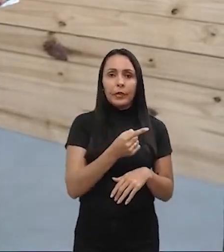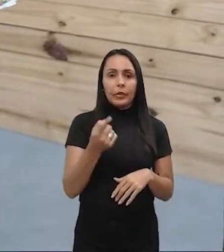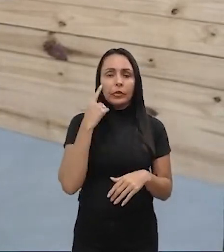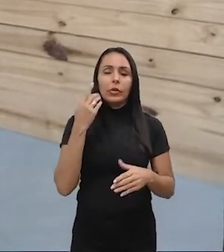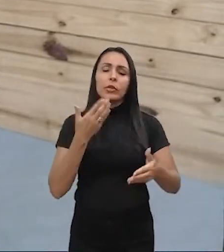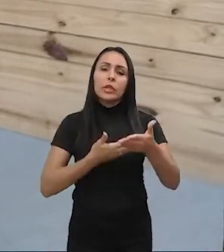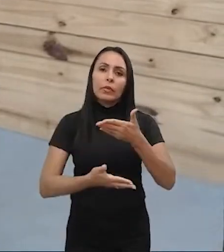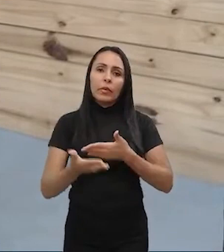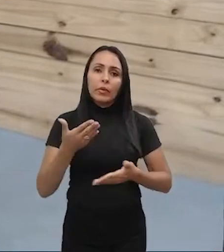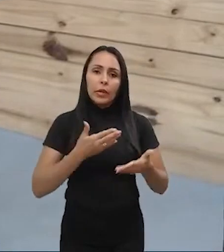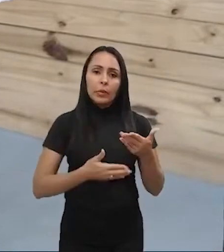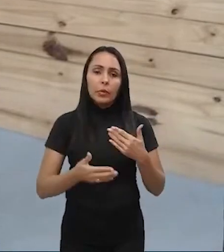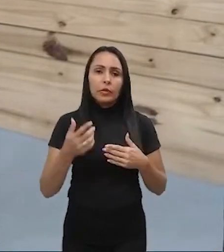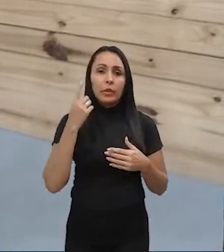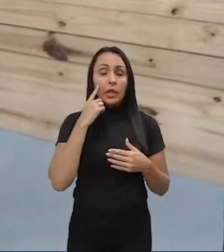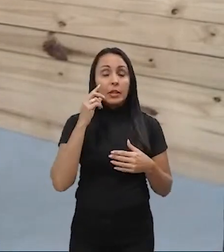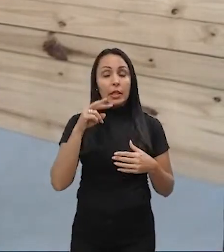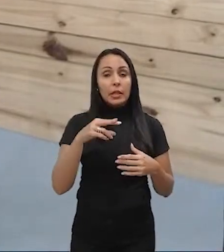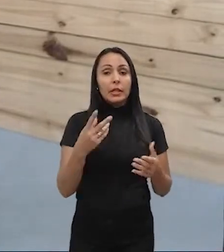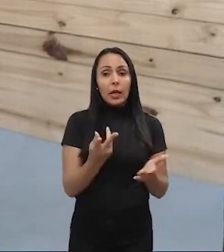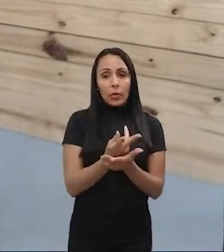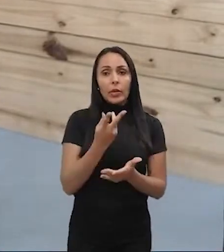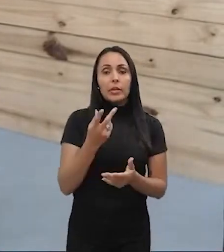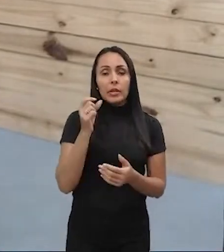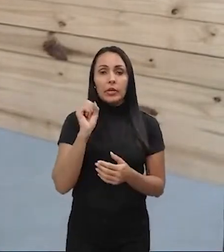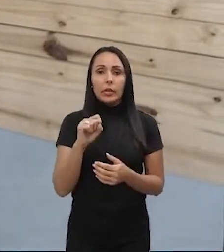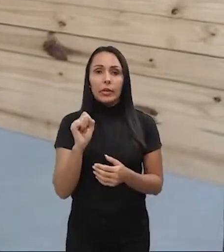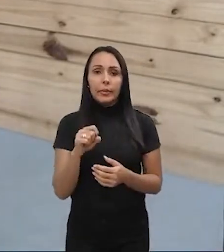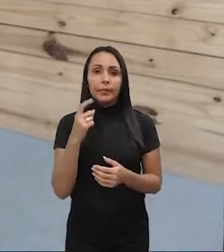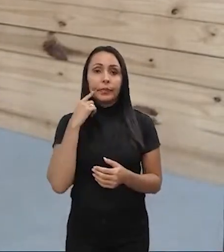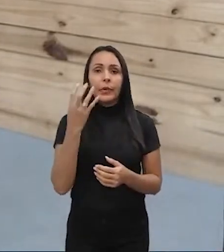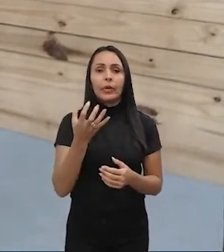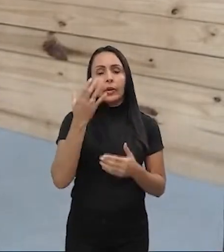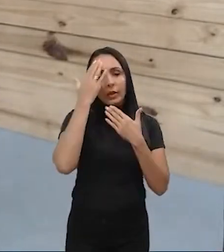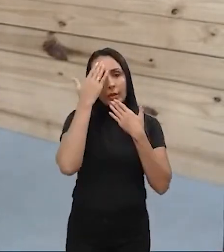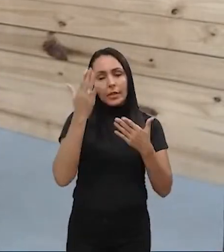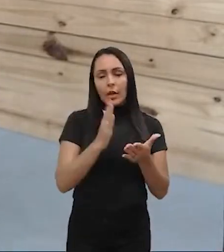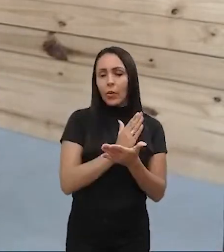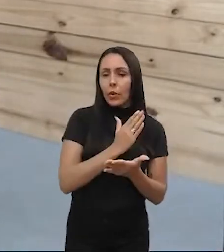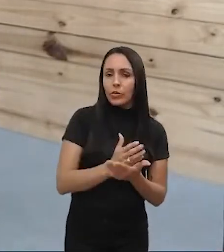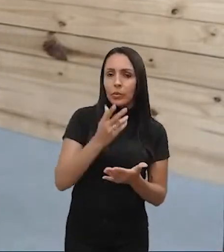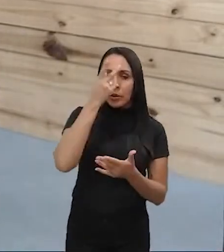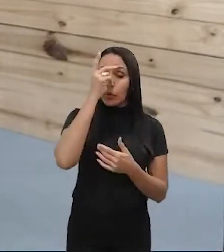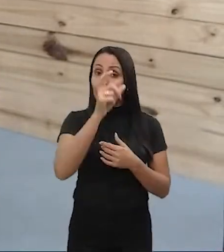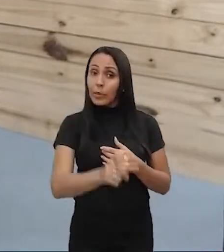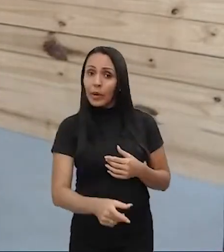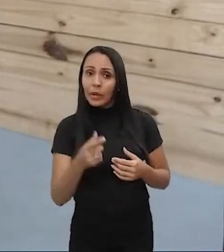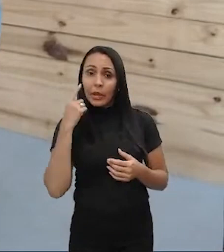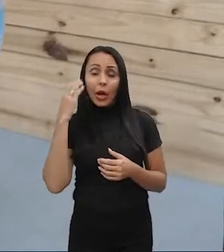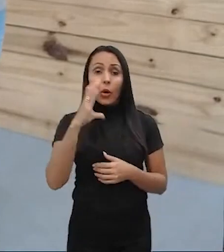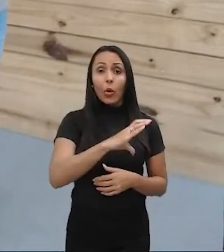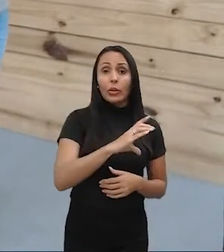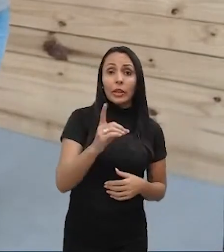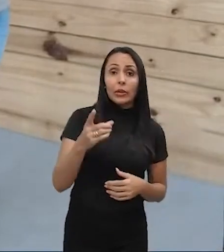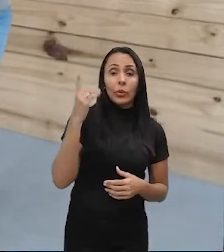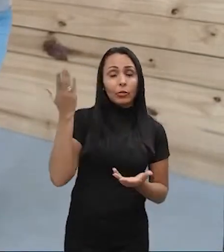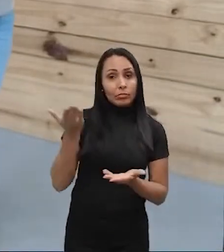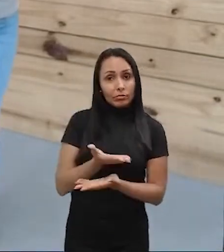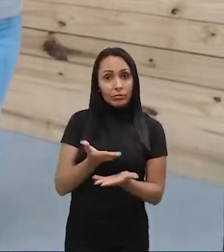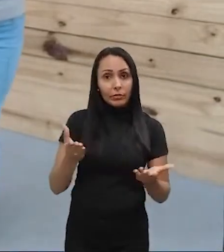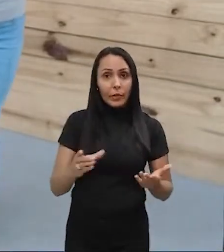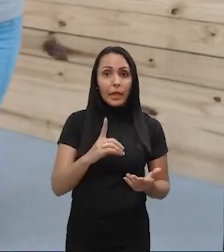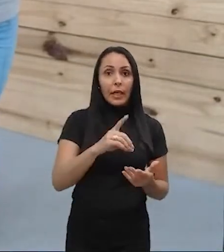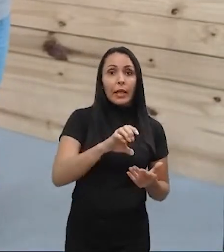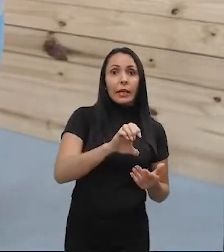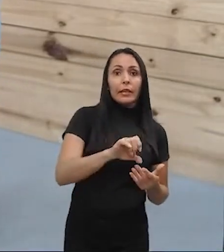nos envolvemos e que isso aqui está acontecendo. Então, eu quero agradecer algumas pessoas. Eu quero agradecer a coordenação, ao meu coordenador,